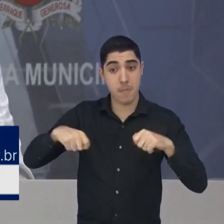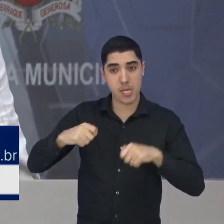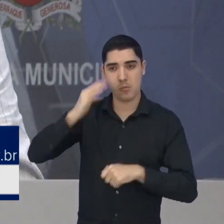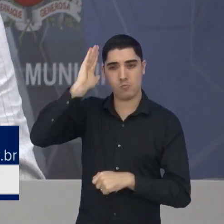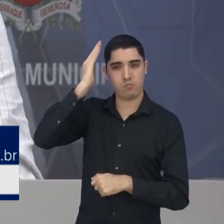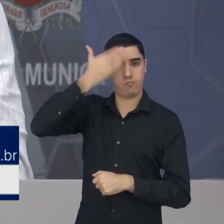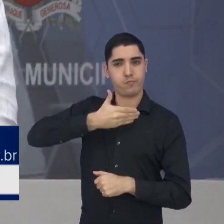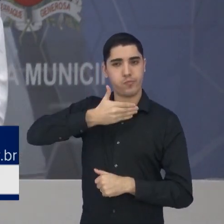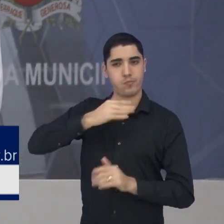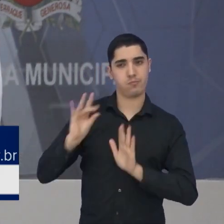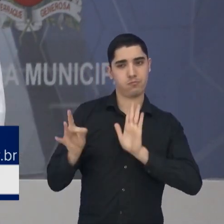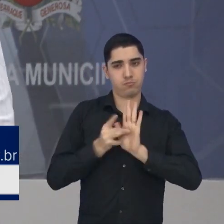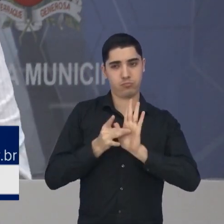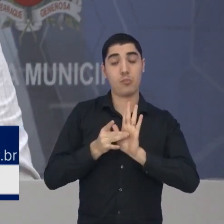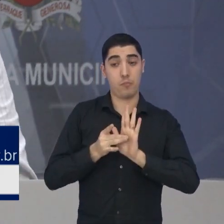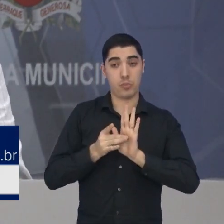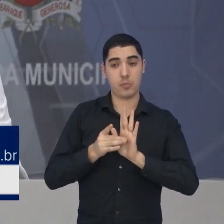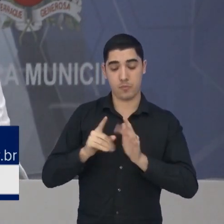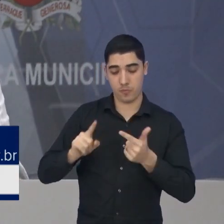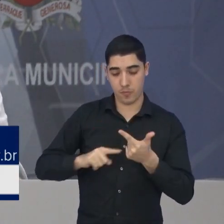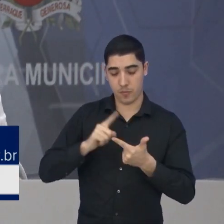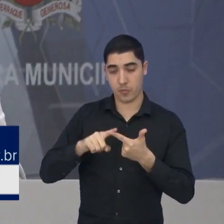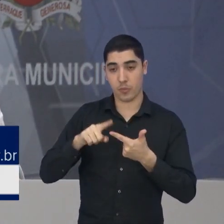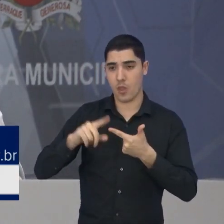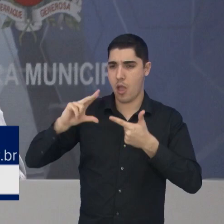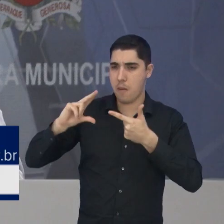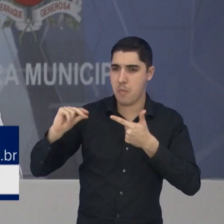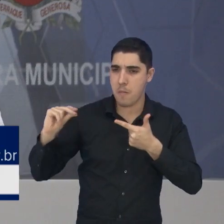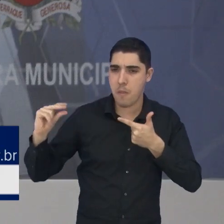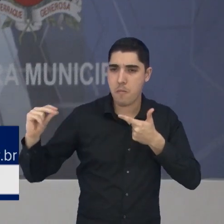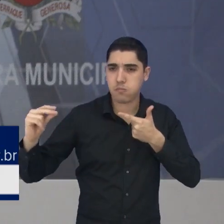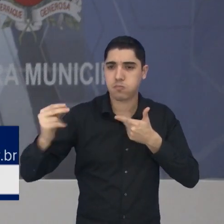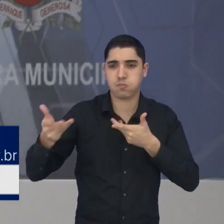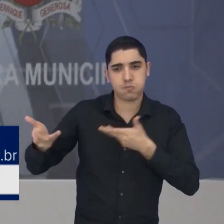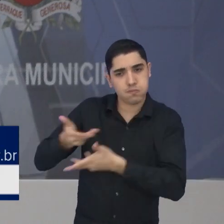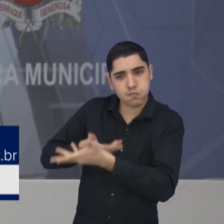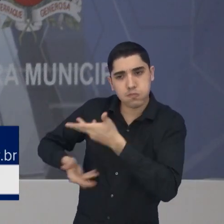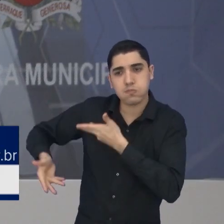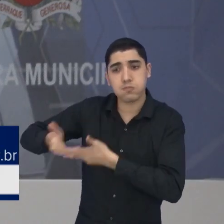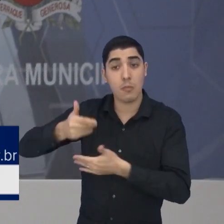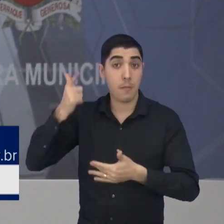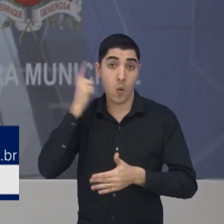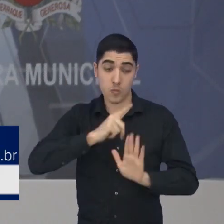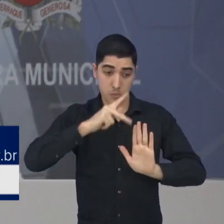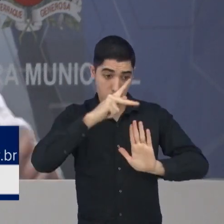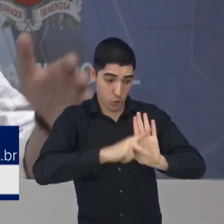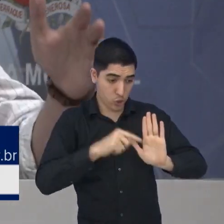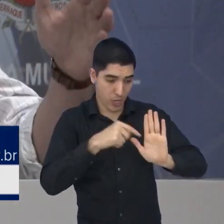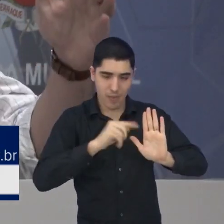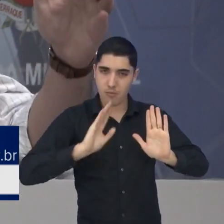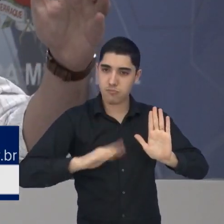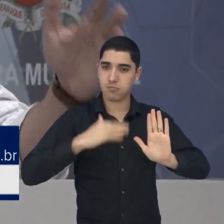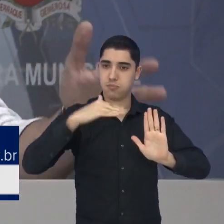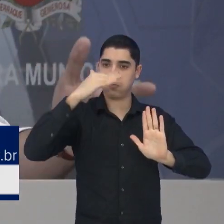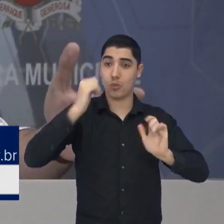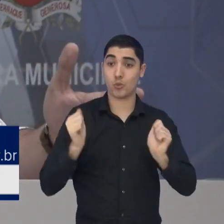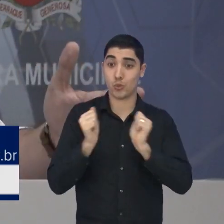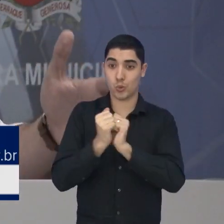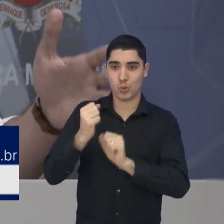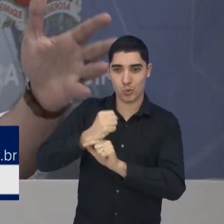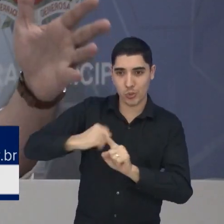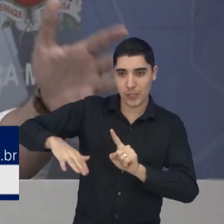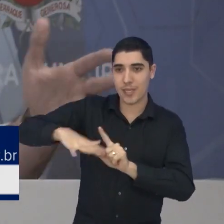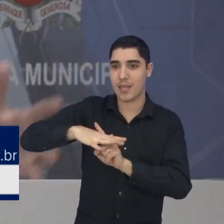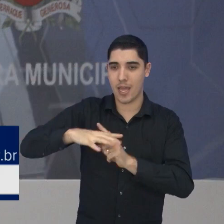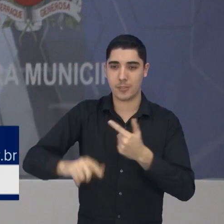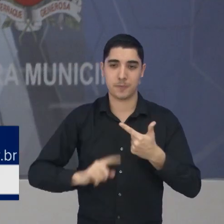pública, o diálogo para que os processos avancem com a sociedade civil, os prazos